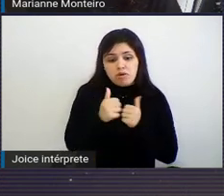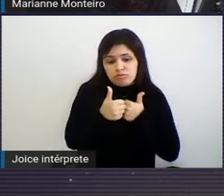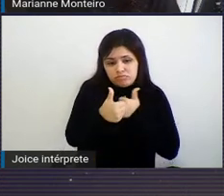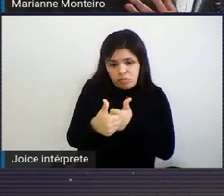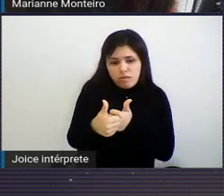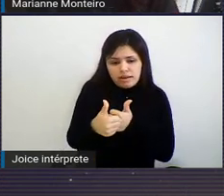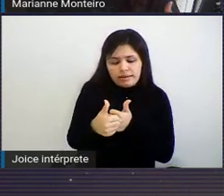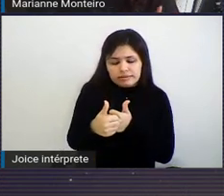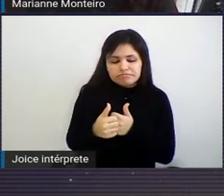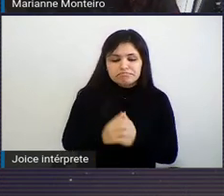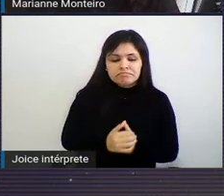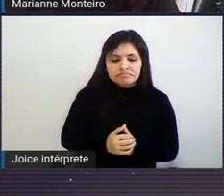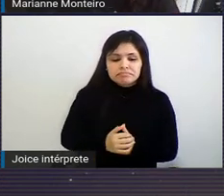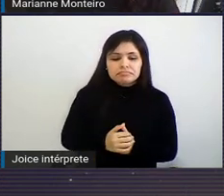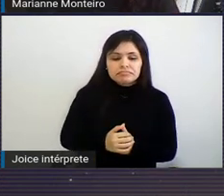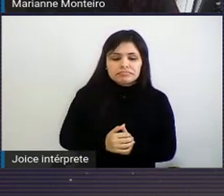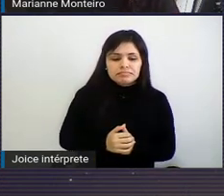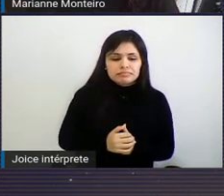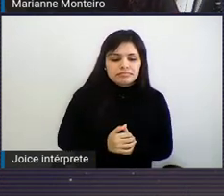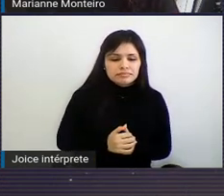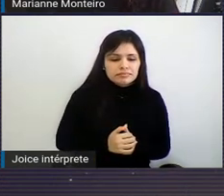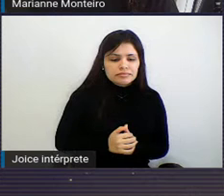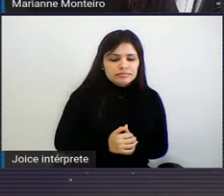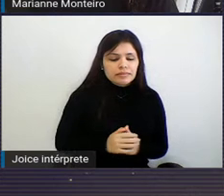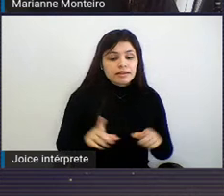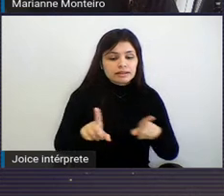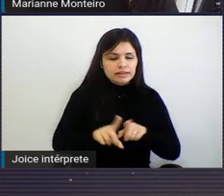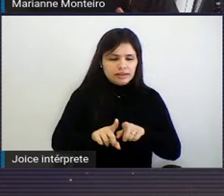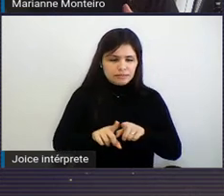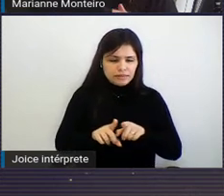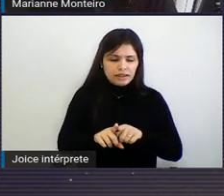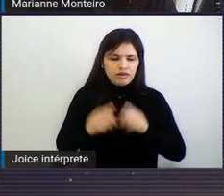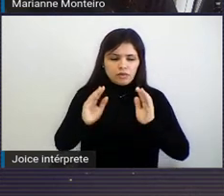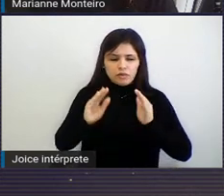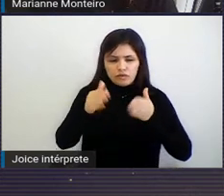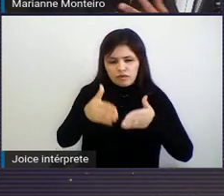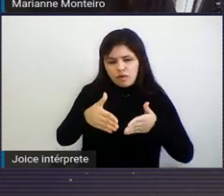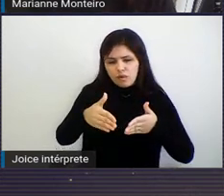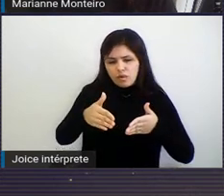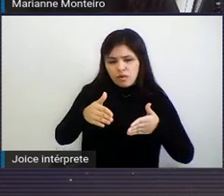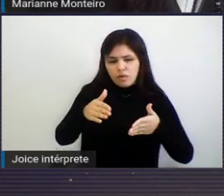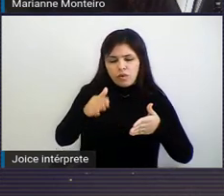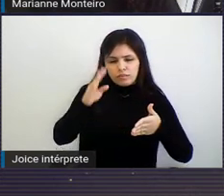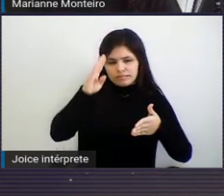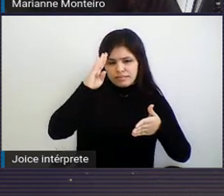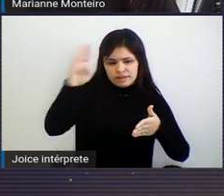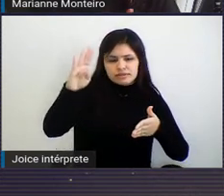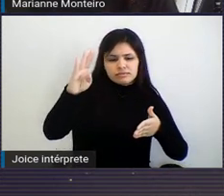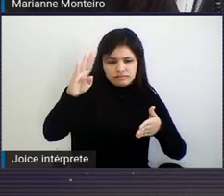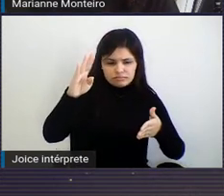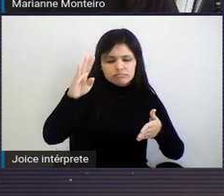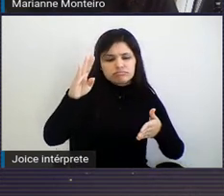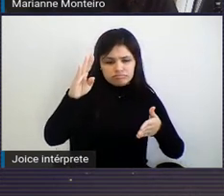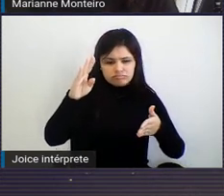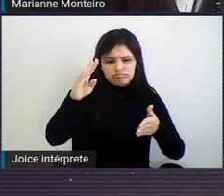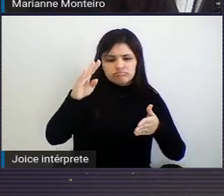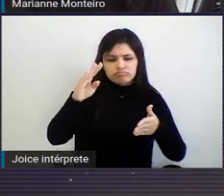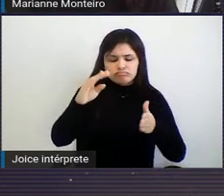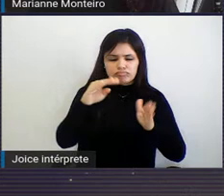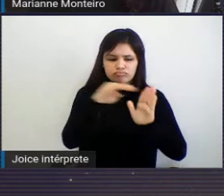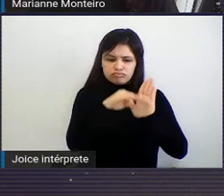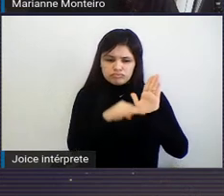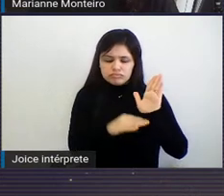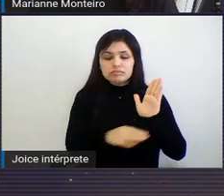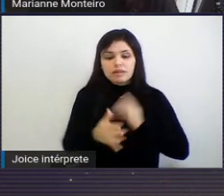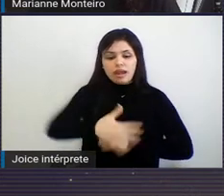Porém, uma dica que eu dou nesse sentido, acho que é focar nos papers principais e também nas áreas que lhe